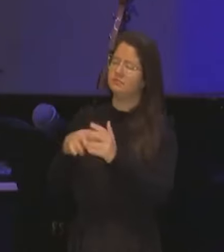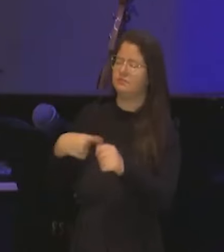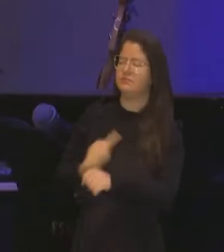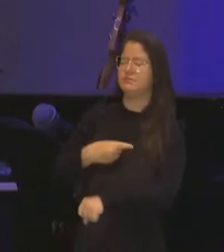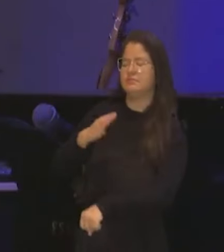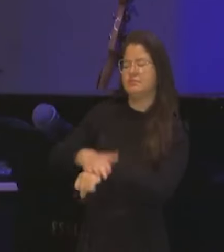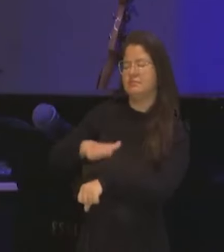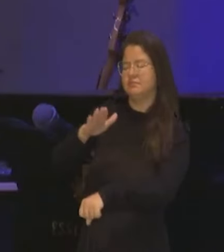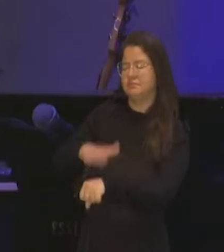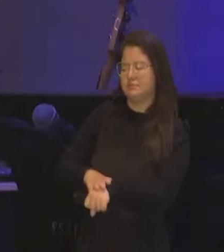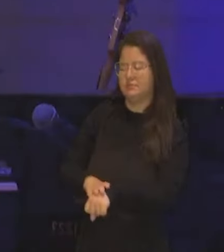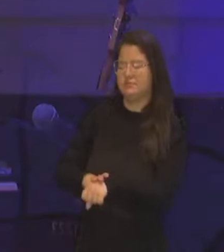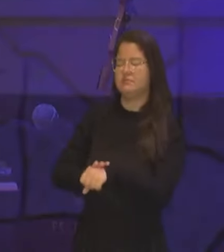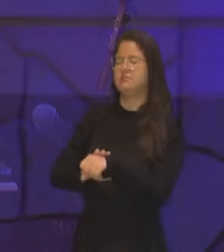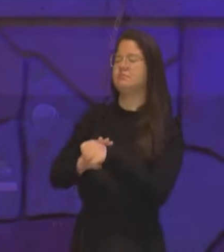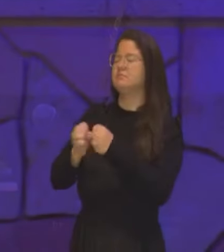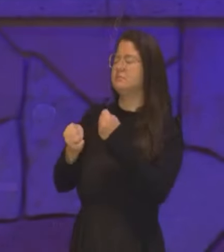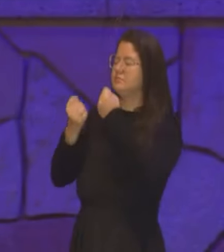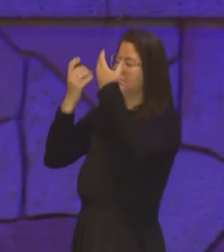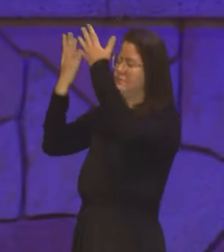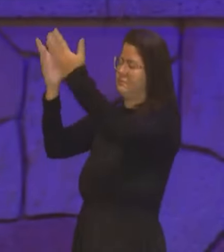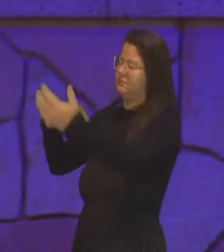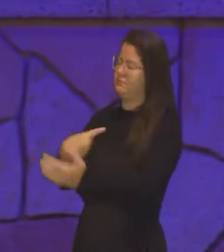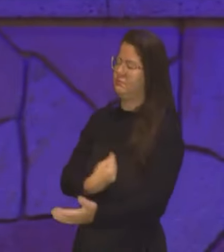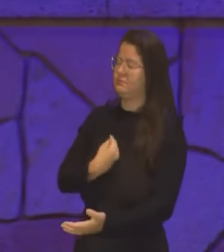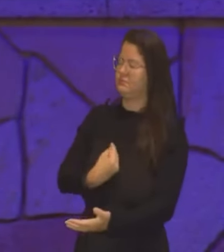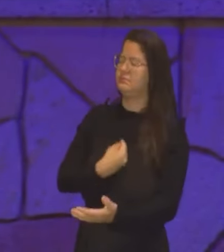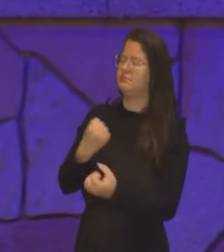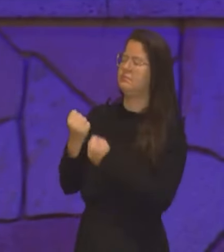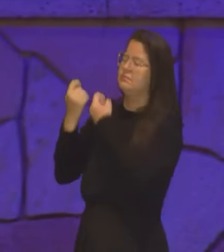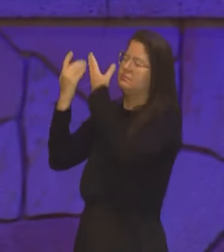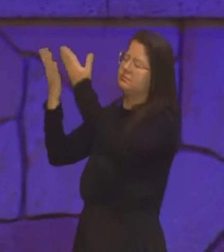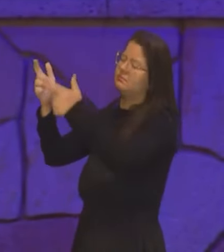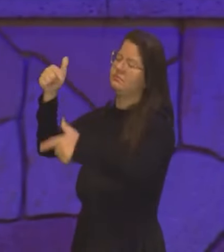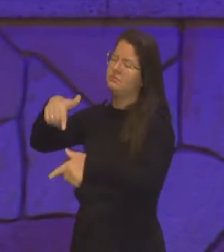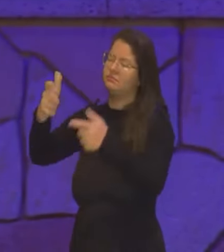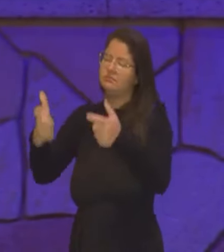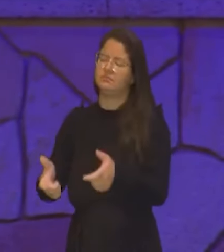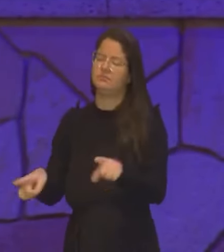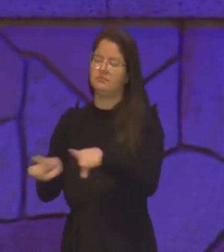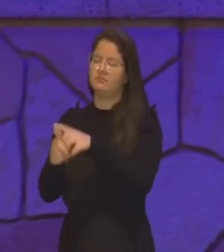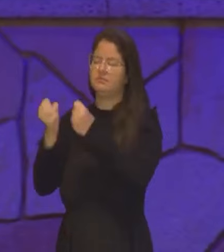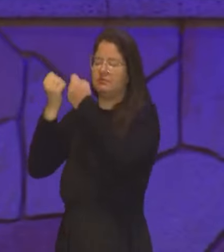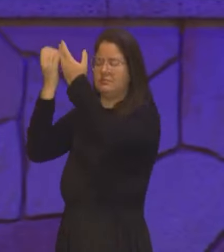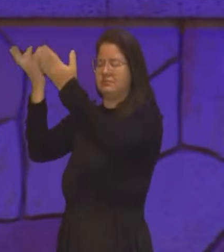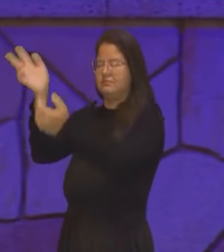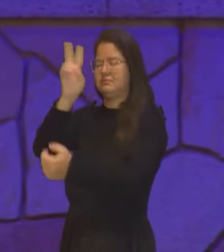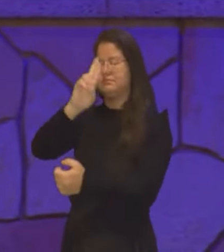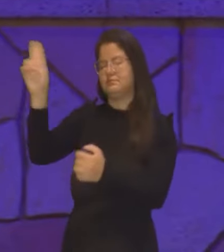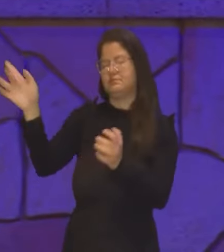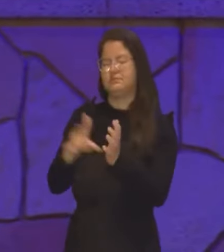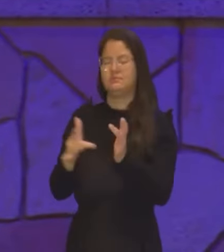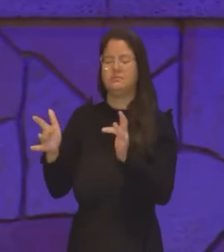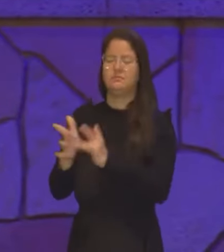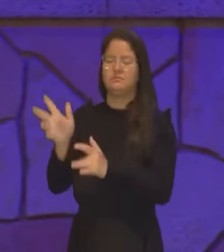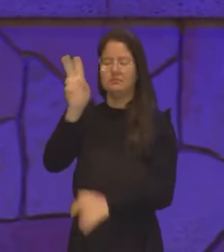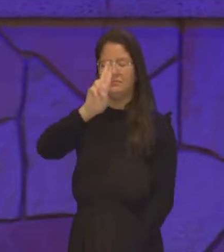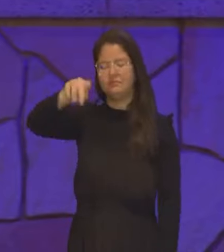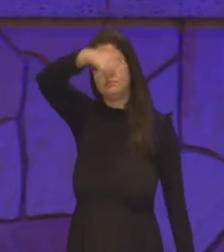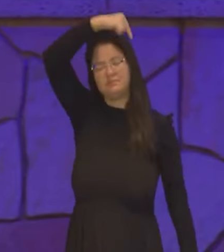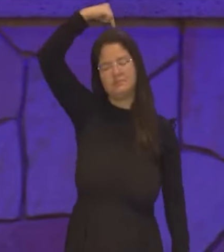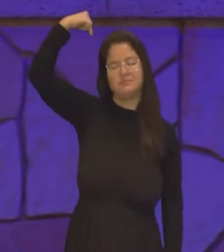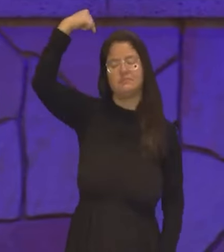fazemos. Consagramos as nossas vidas, consagramos este lugar em teu nome, Jesus, nome